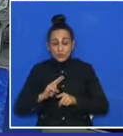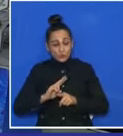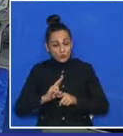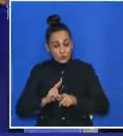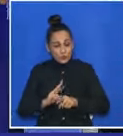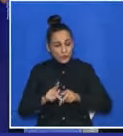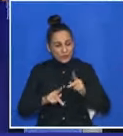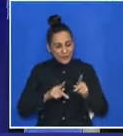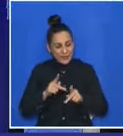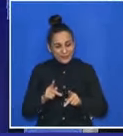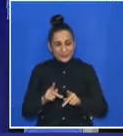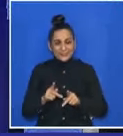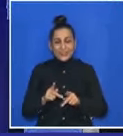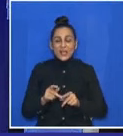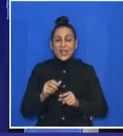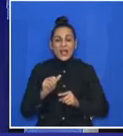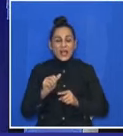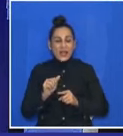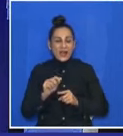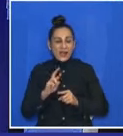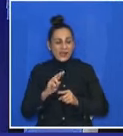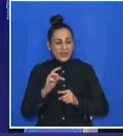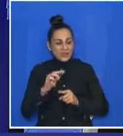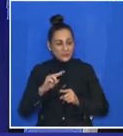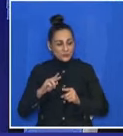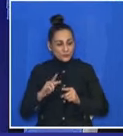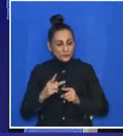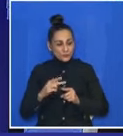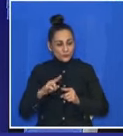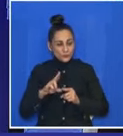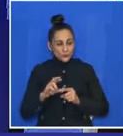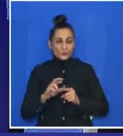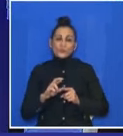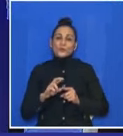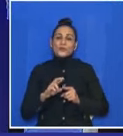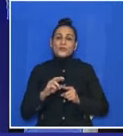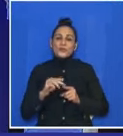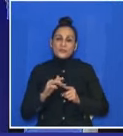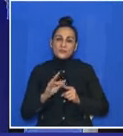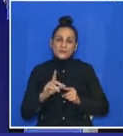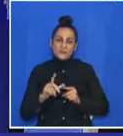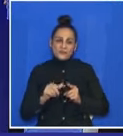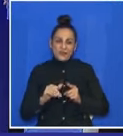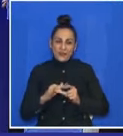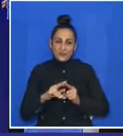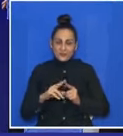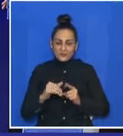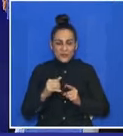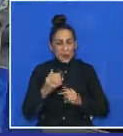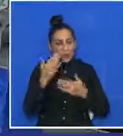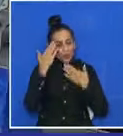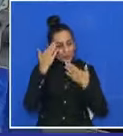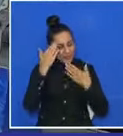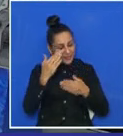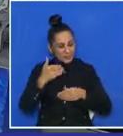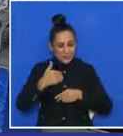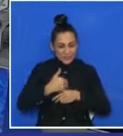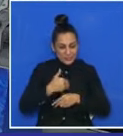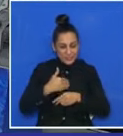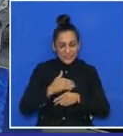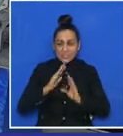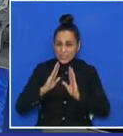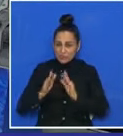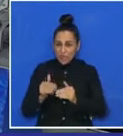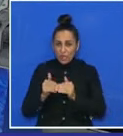dois auditores populares, o Arthur Santos e a Flávia Cardoso. Obrigada pela presença. Eles já